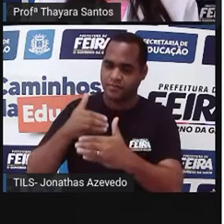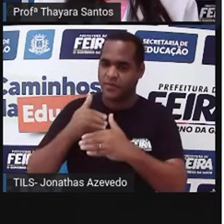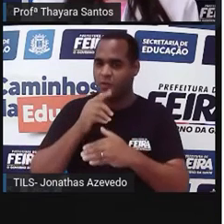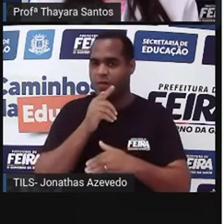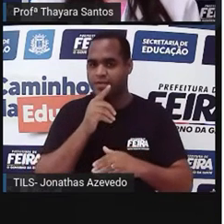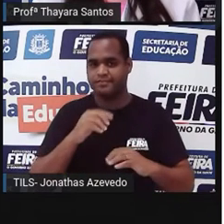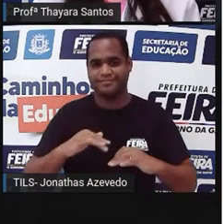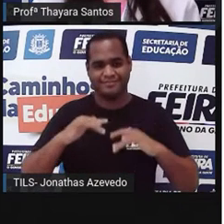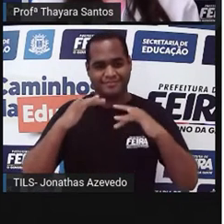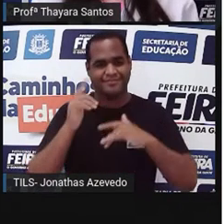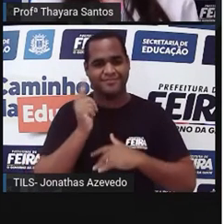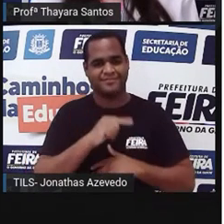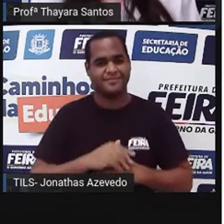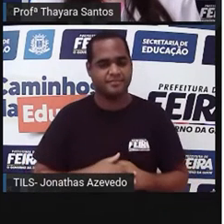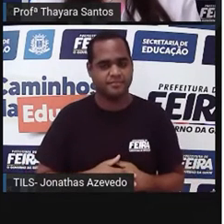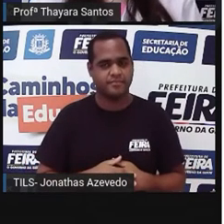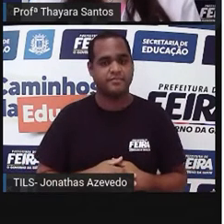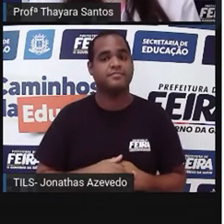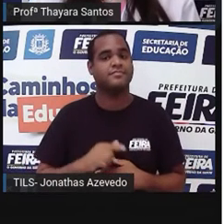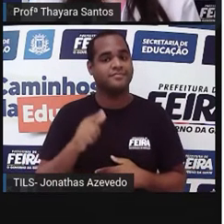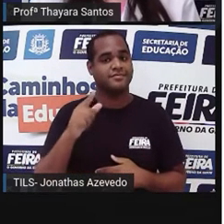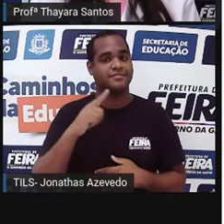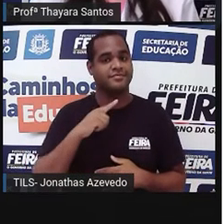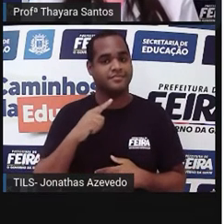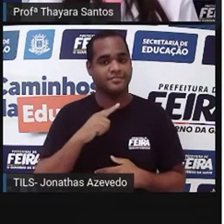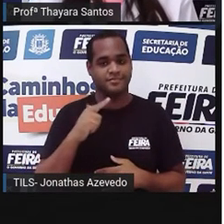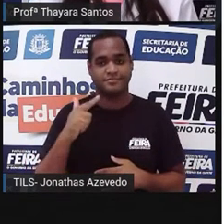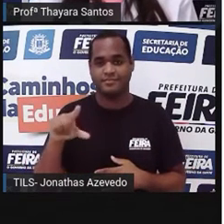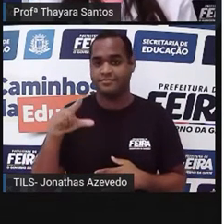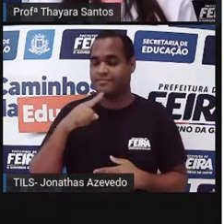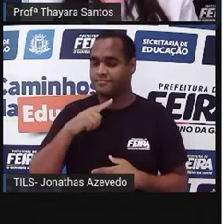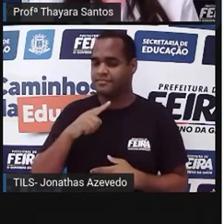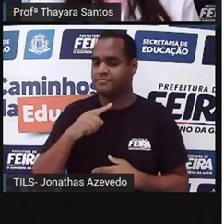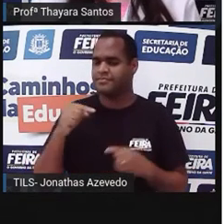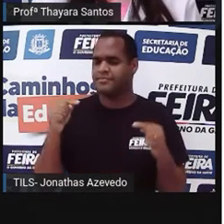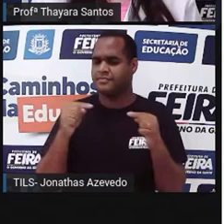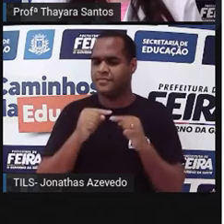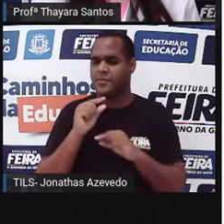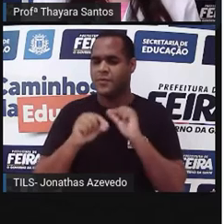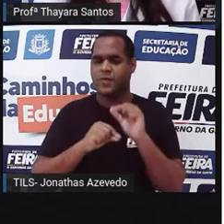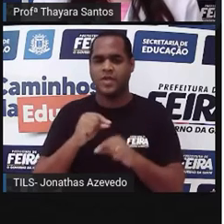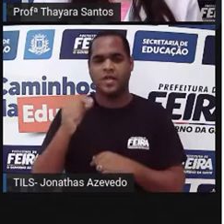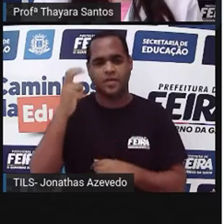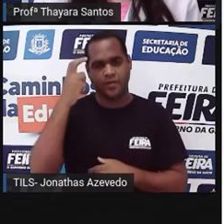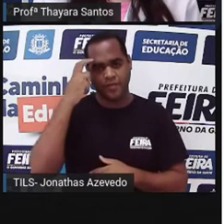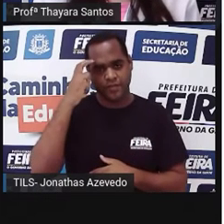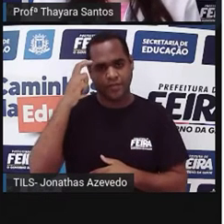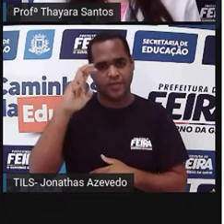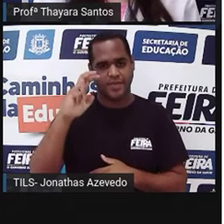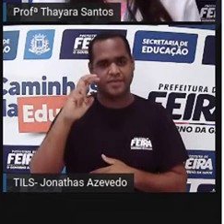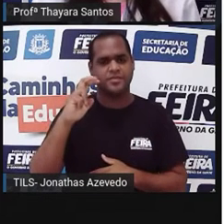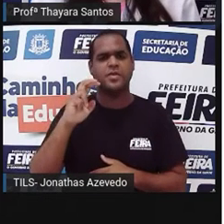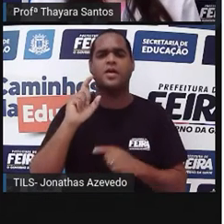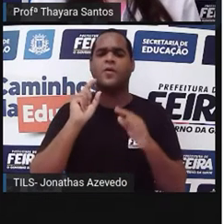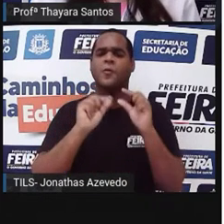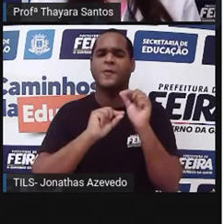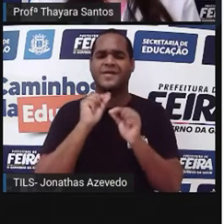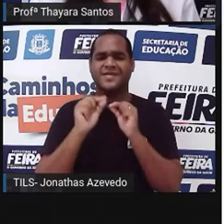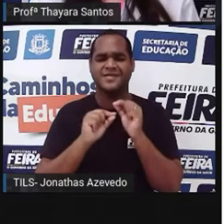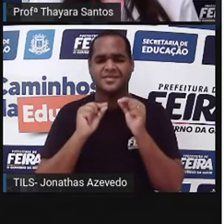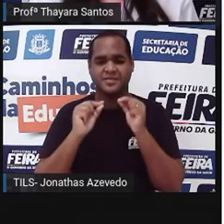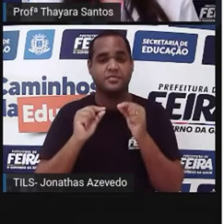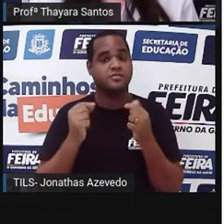abastecimento. E a última categoria são serviços ecossistêmicos que a gente chama de culturais. O que quer dizer